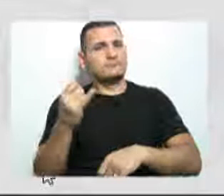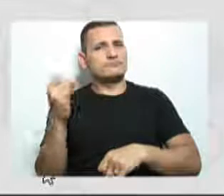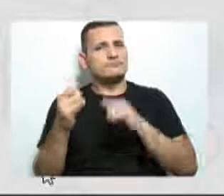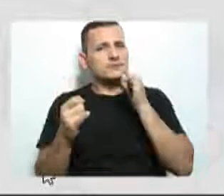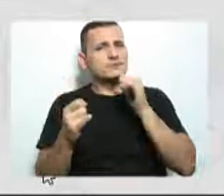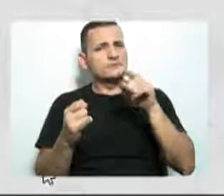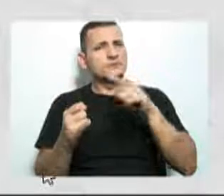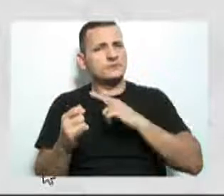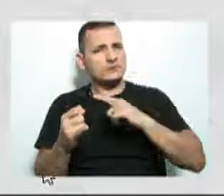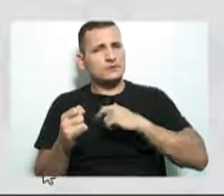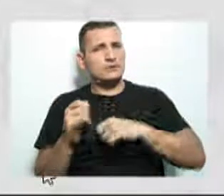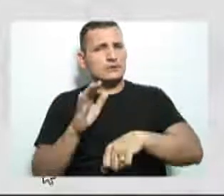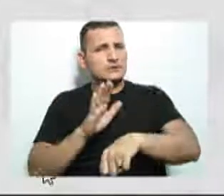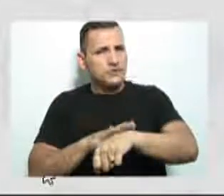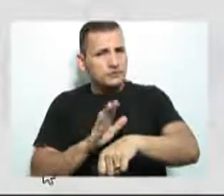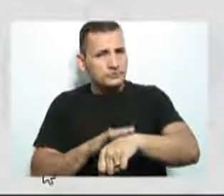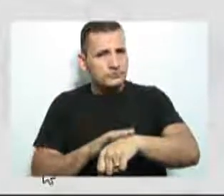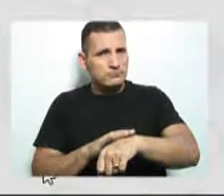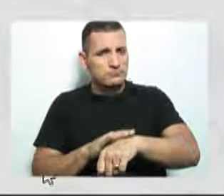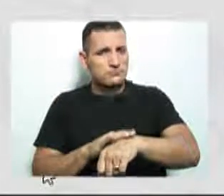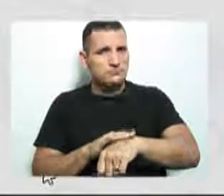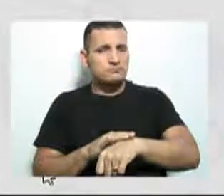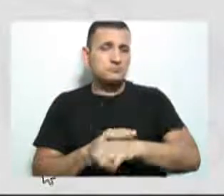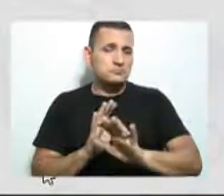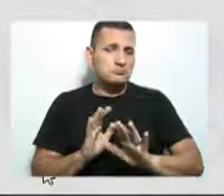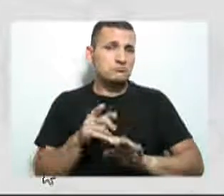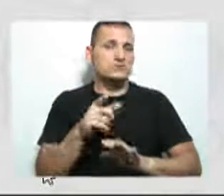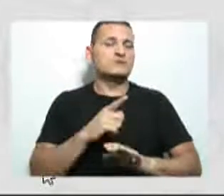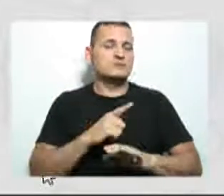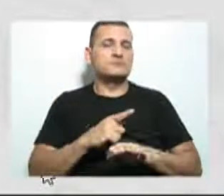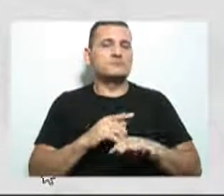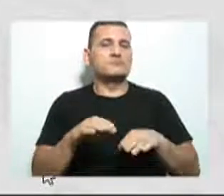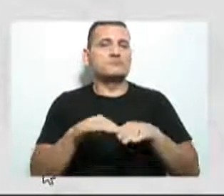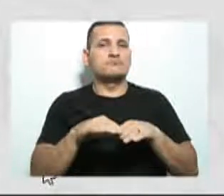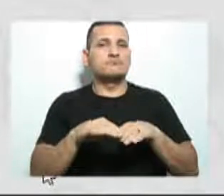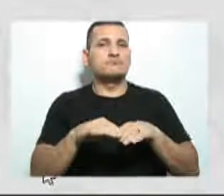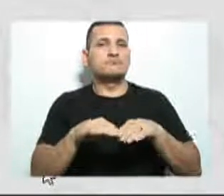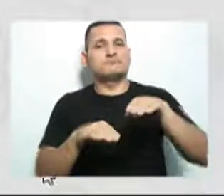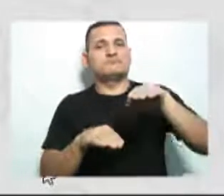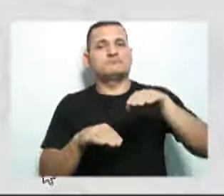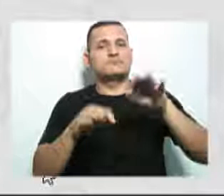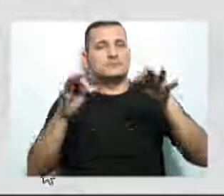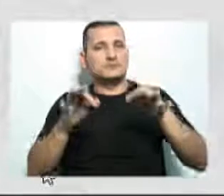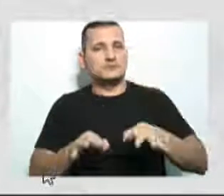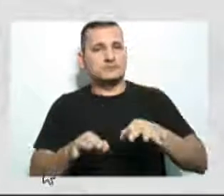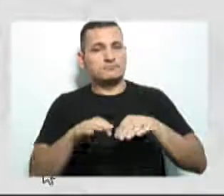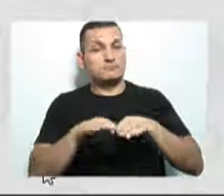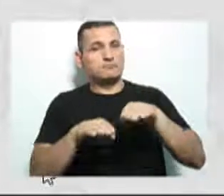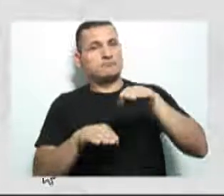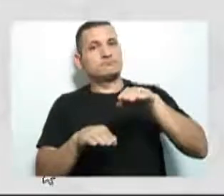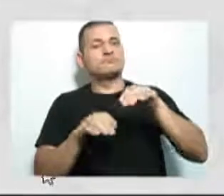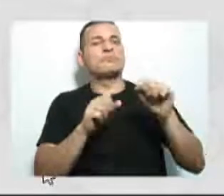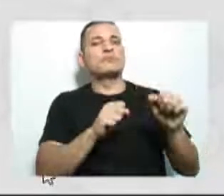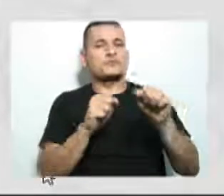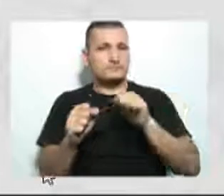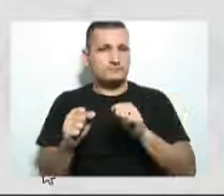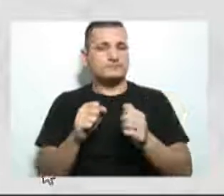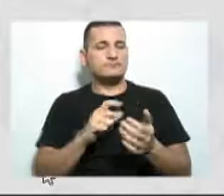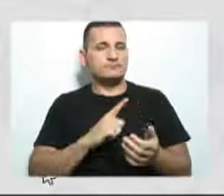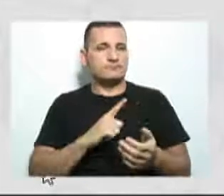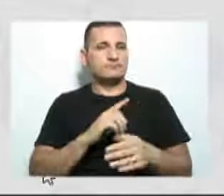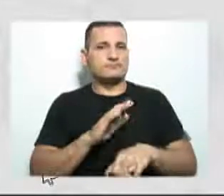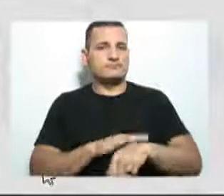lado, pode-se dizer que você tem uma vantagem, com certeza. E é até uma vantagem de poder ter esse